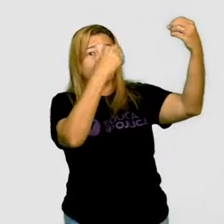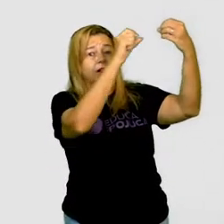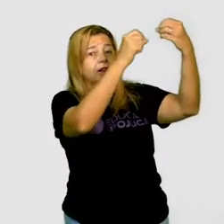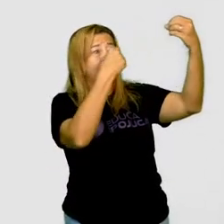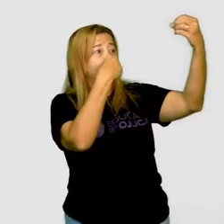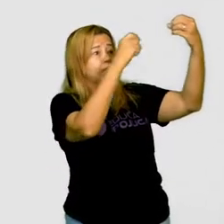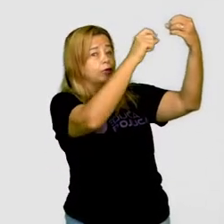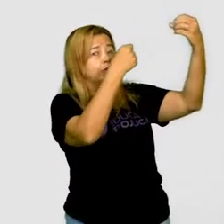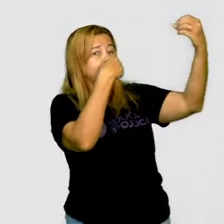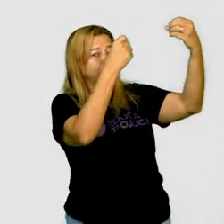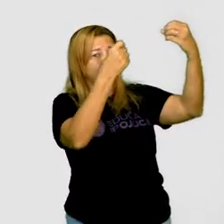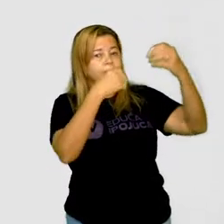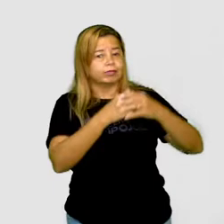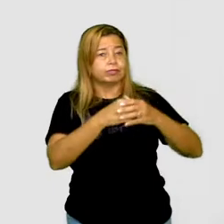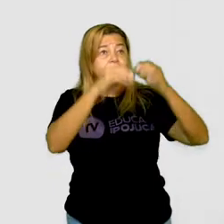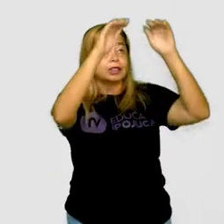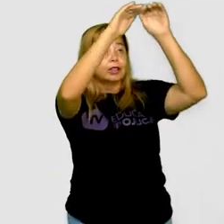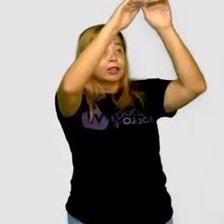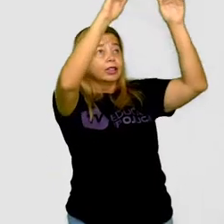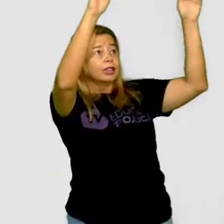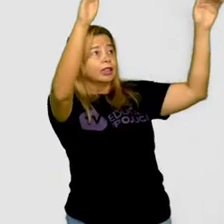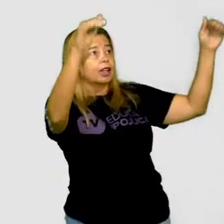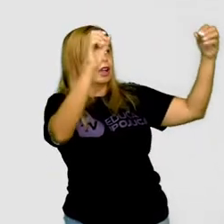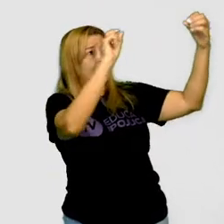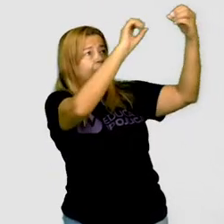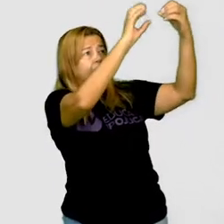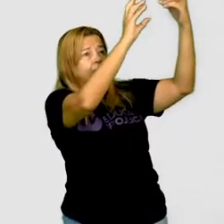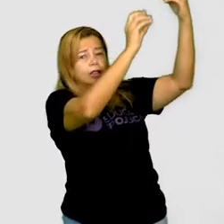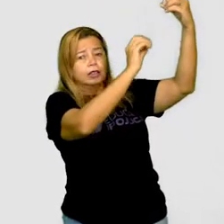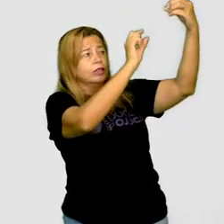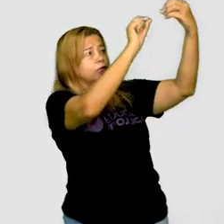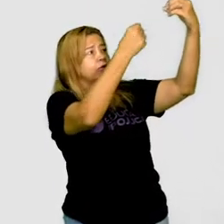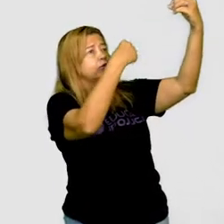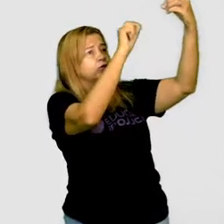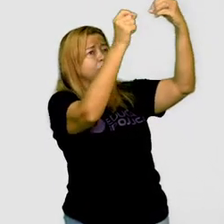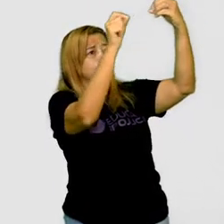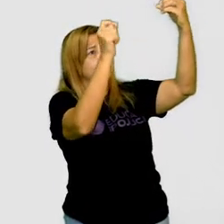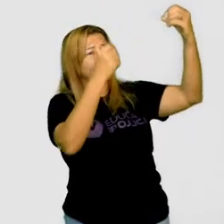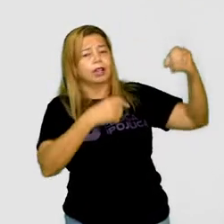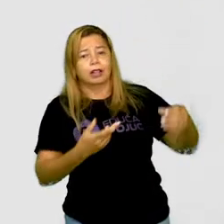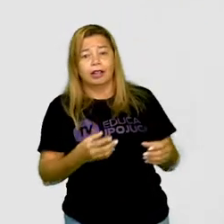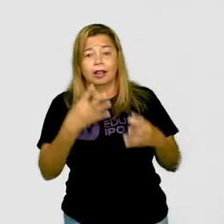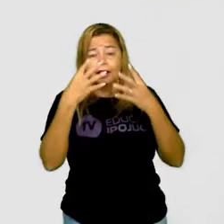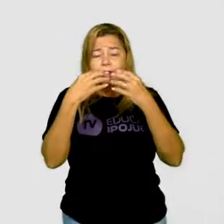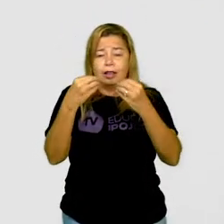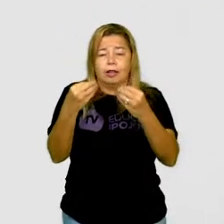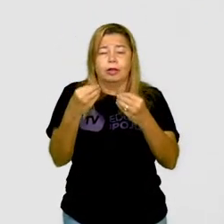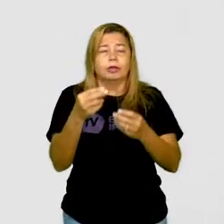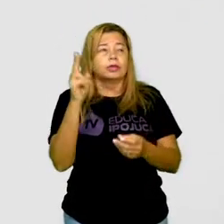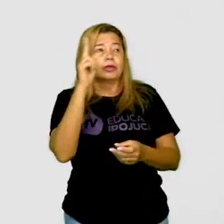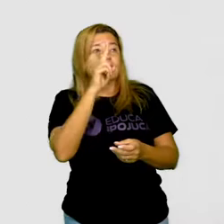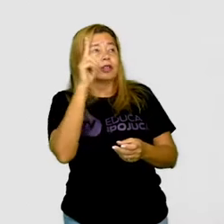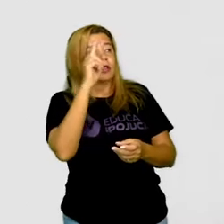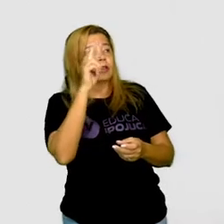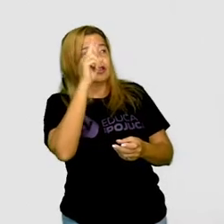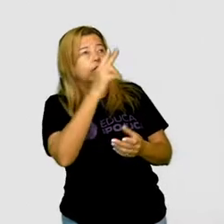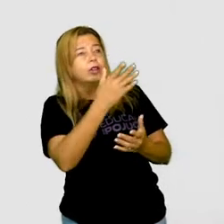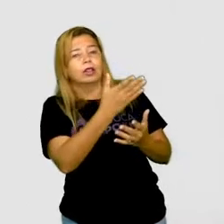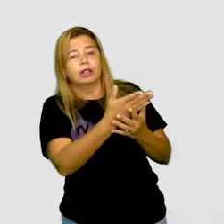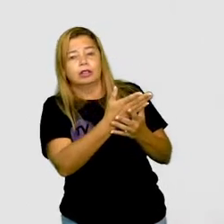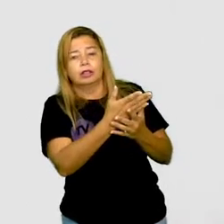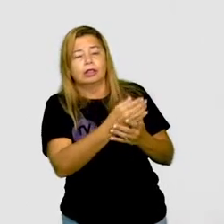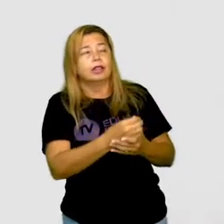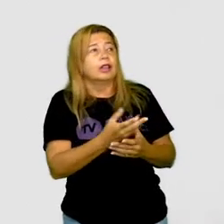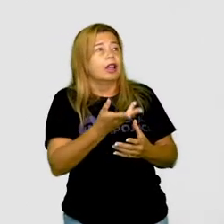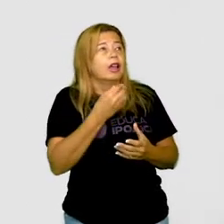viu-a carregada de uvas maduras e formosas, e cobiçou-as. Começou a fazer